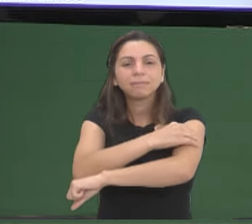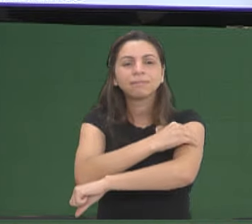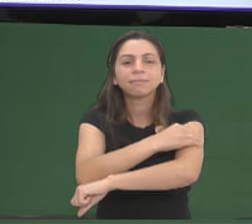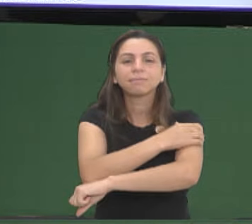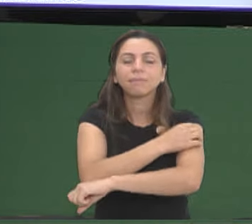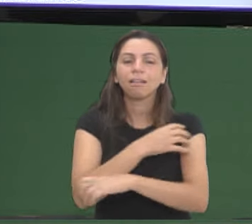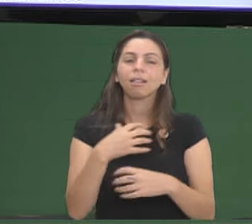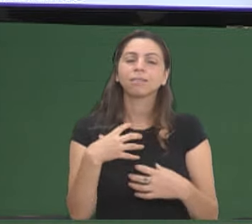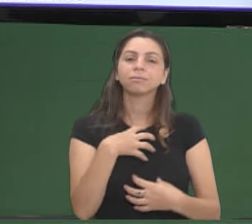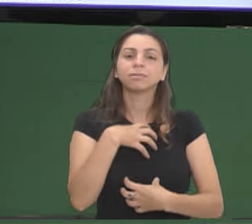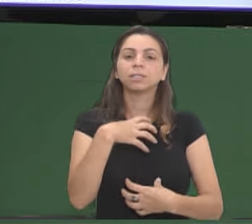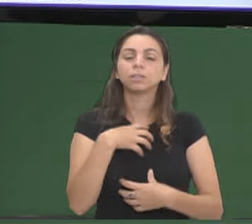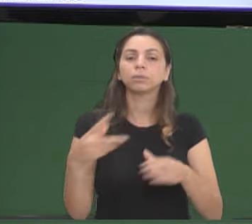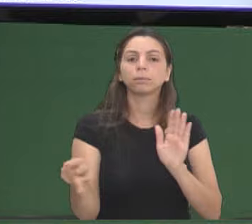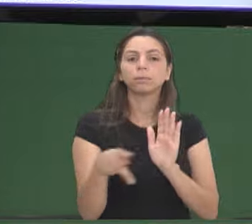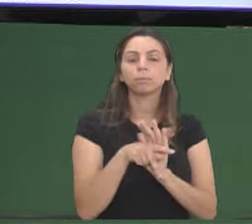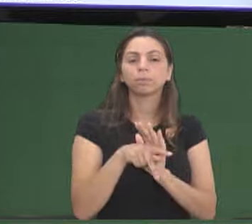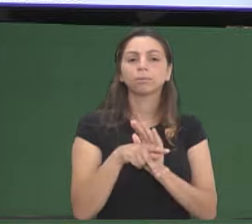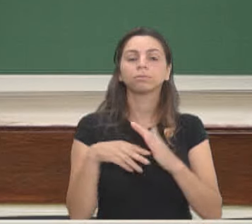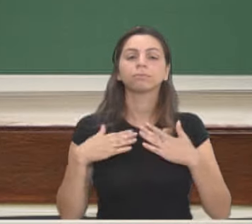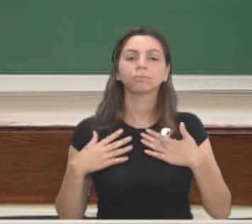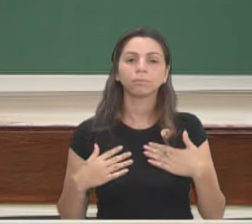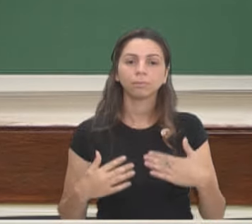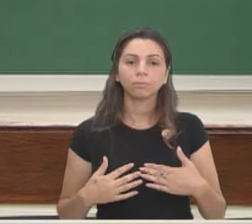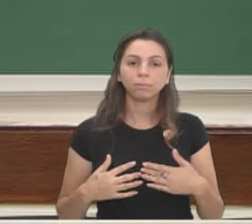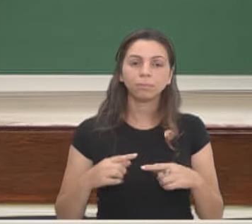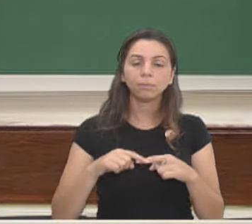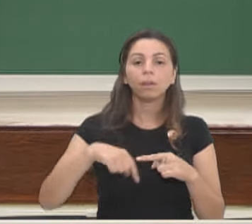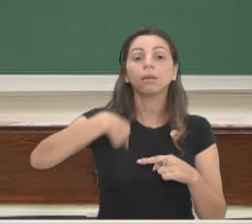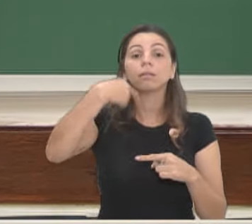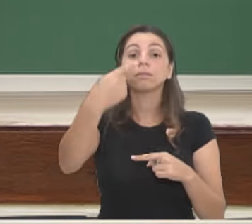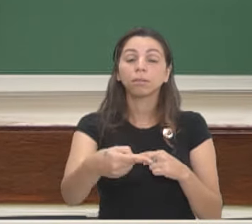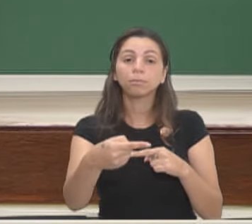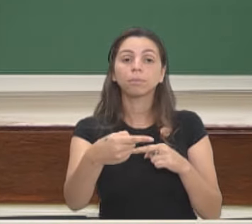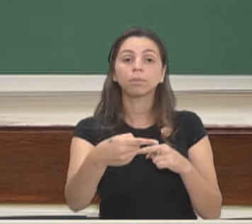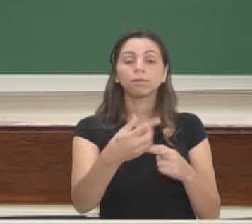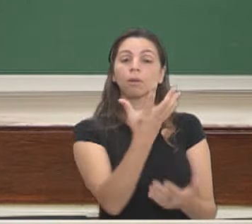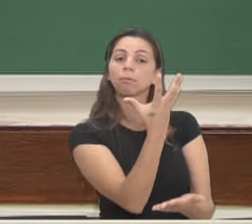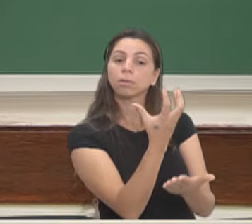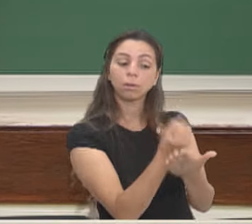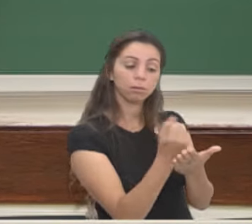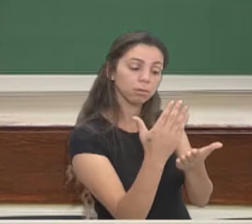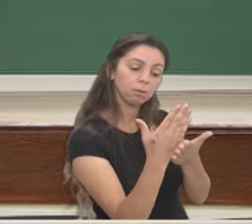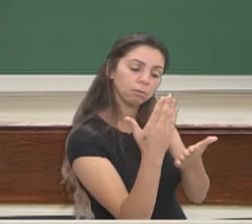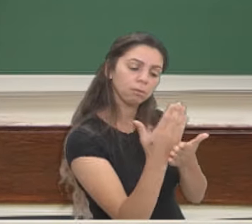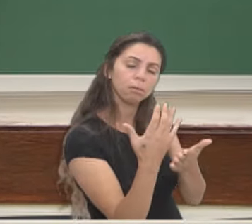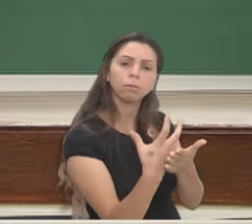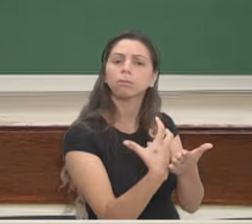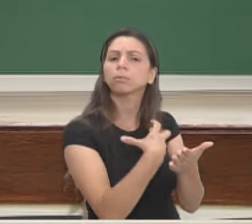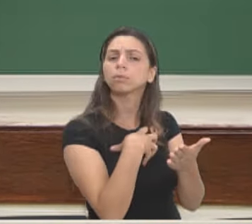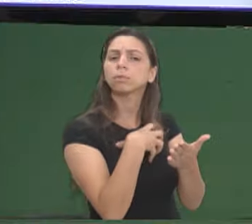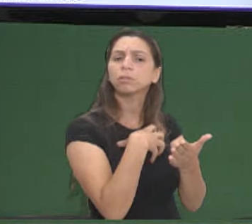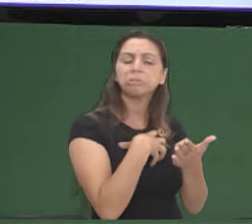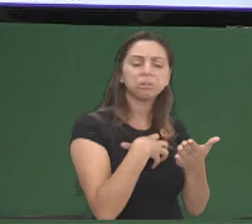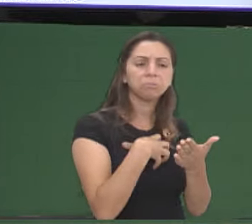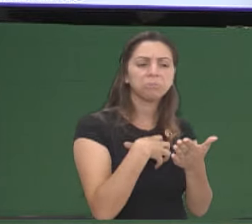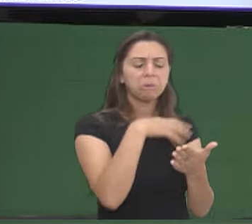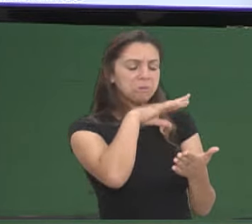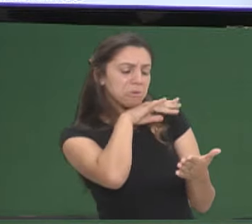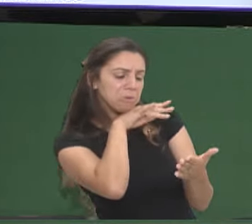seu próprio corpo. E depois irão registrar no caderno de vocês as sensações. Foi bacana? Não